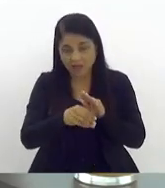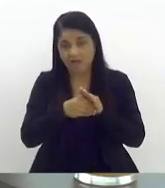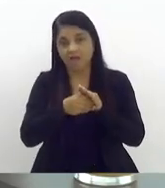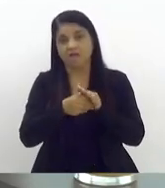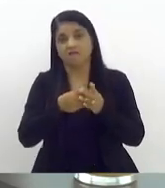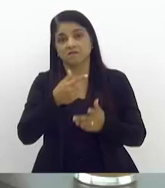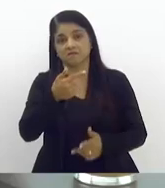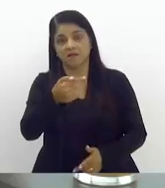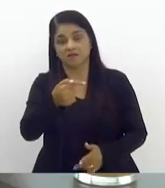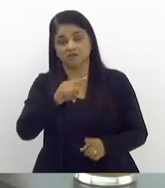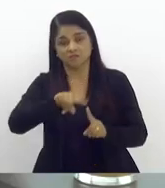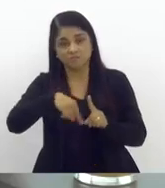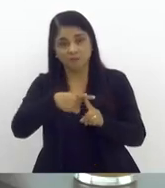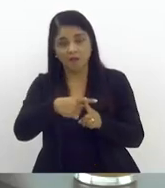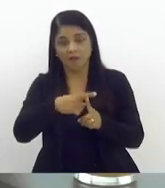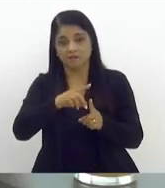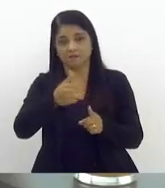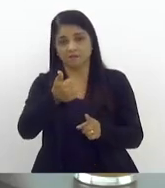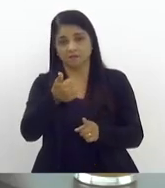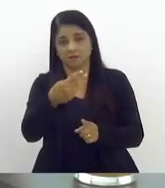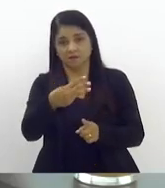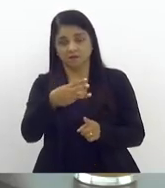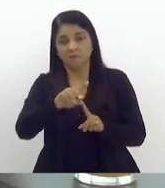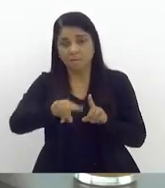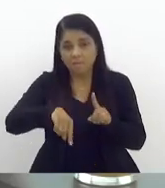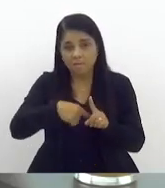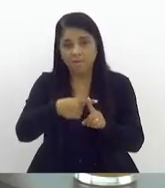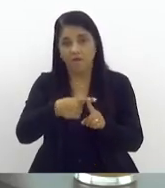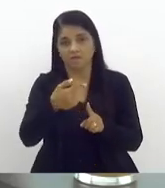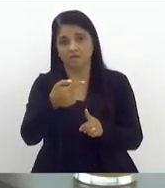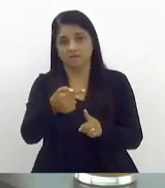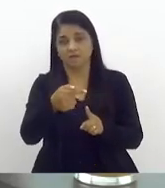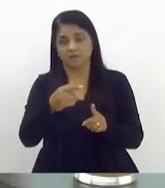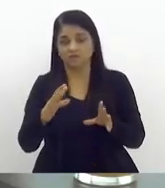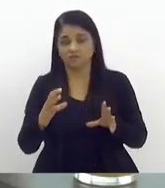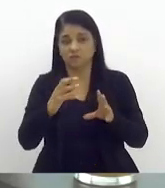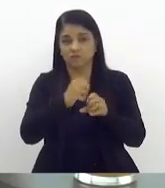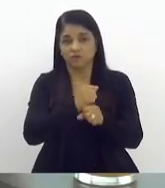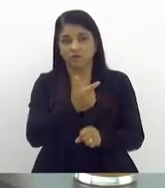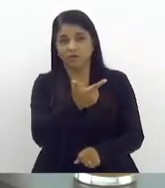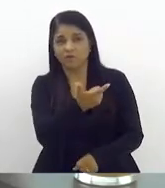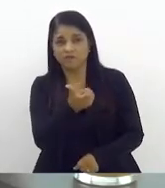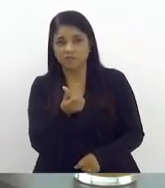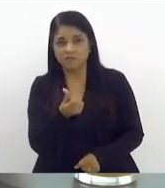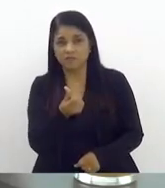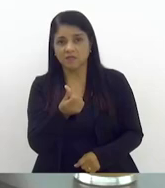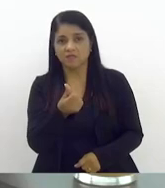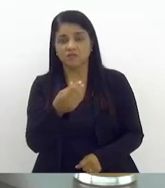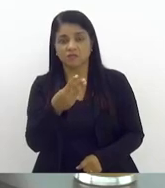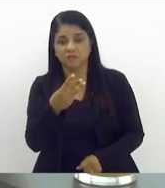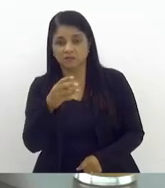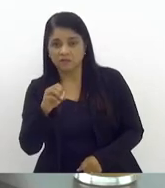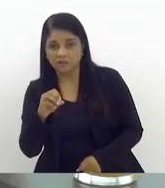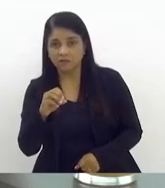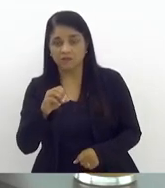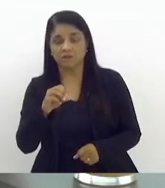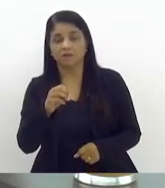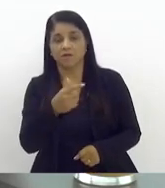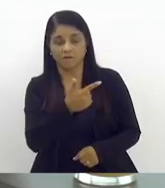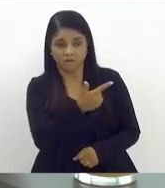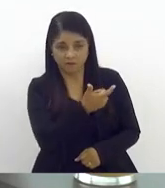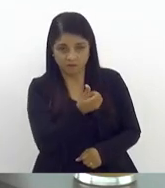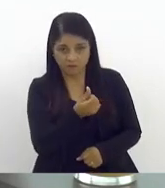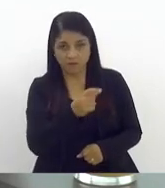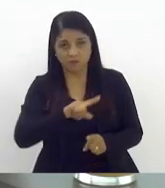7%. Então, eu iria para 26, 30, com 40,